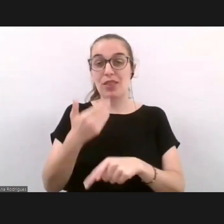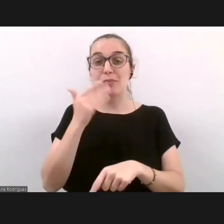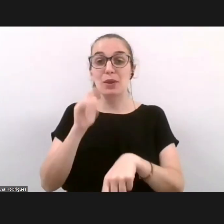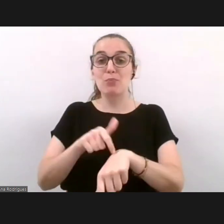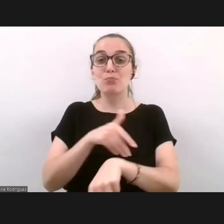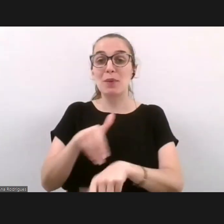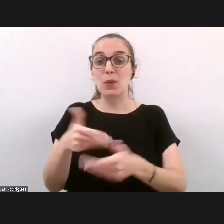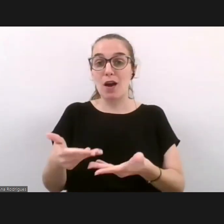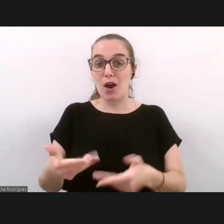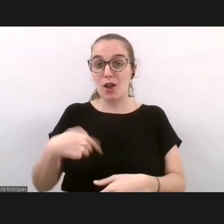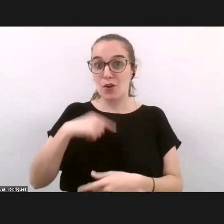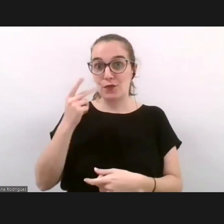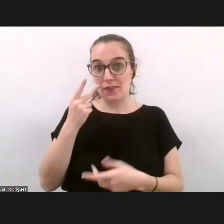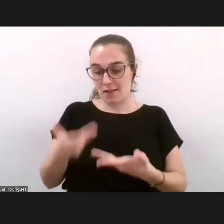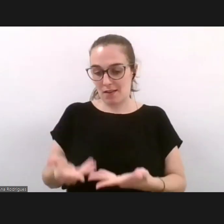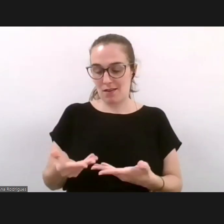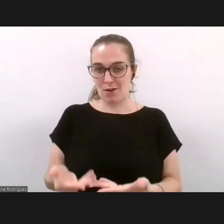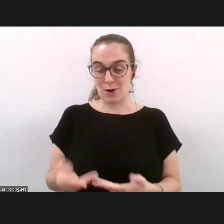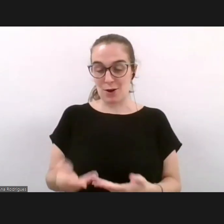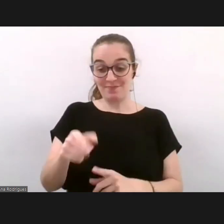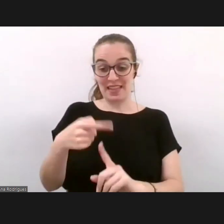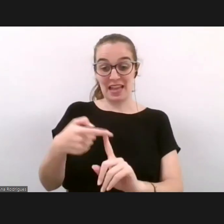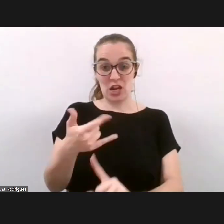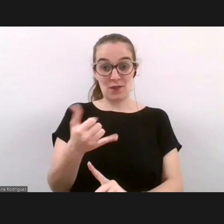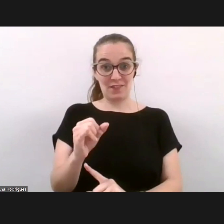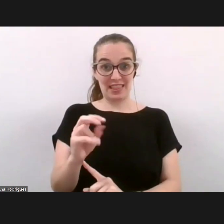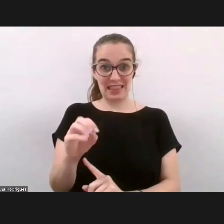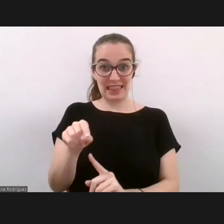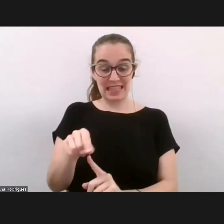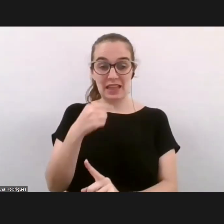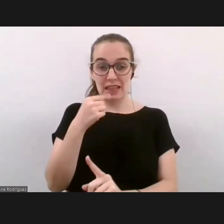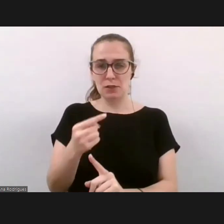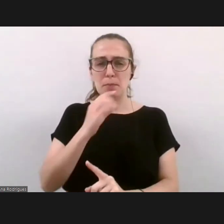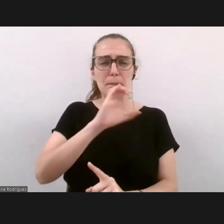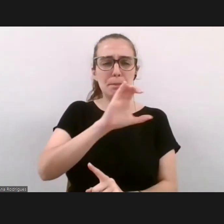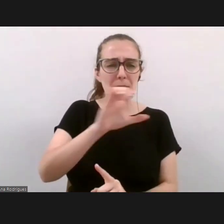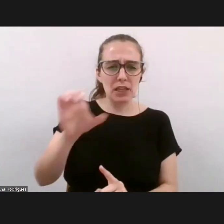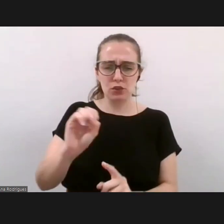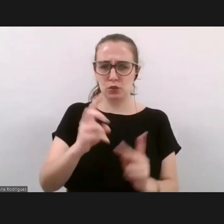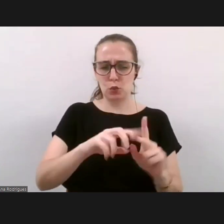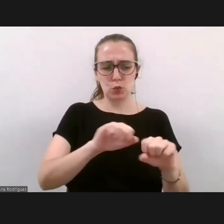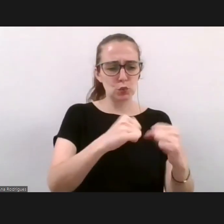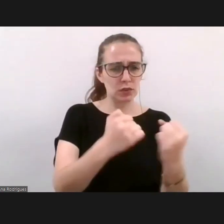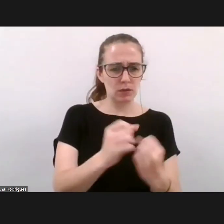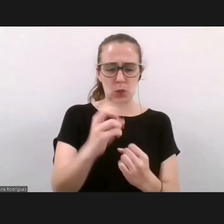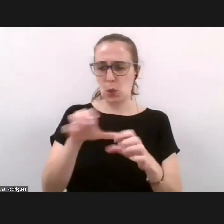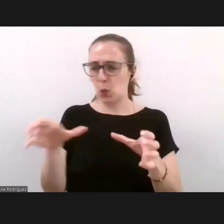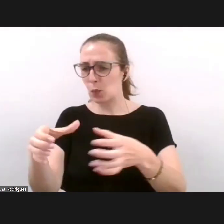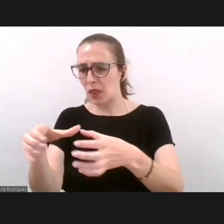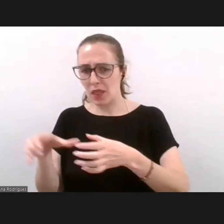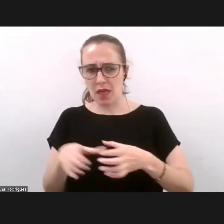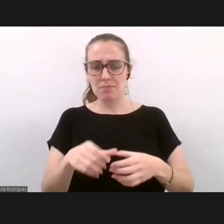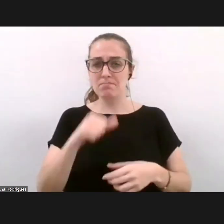que vivemos. Parte do pressuposto que nenhum país, nenhuma sociedade, nenhuma comunidade é